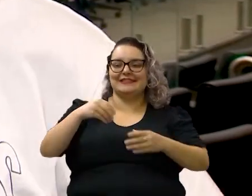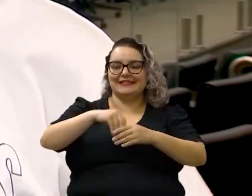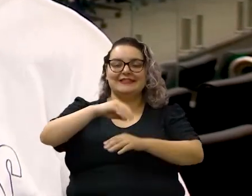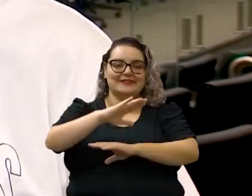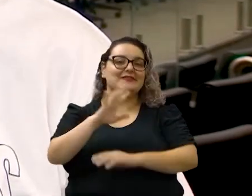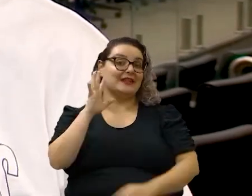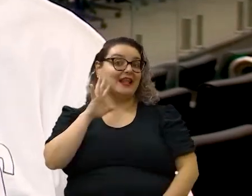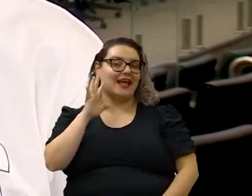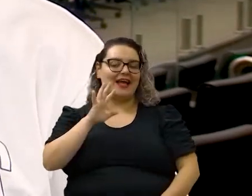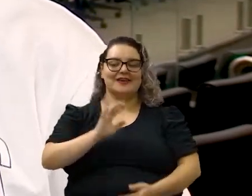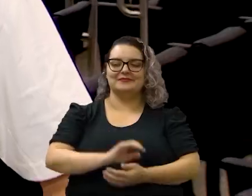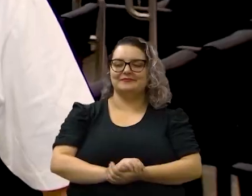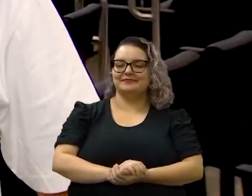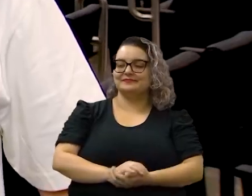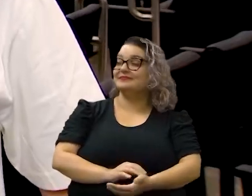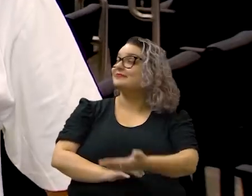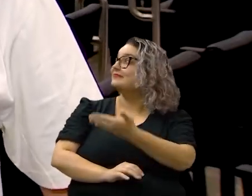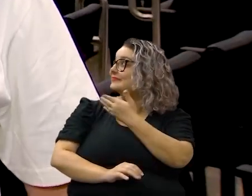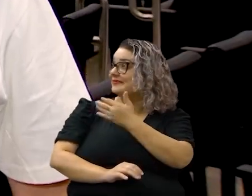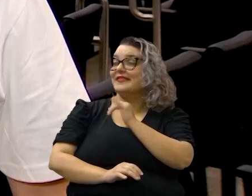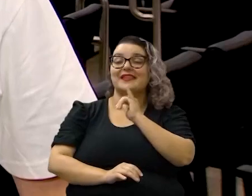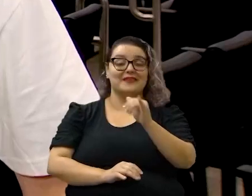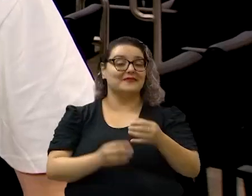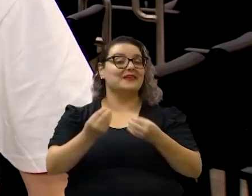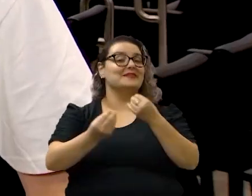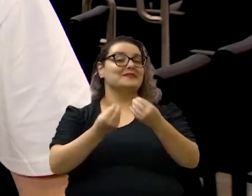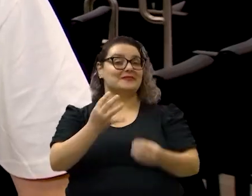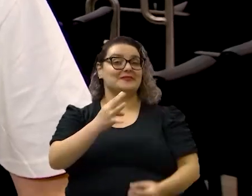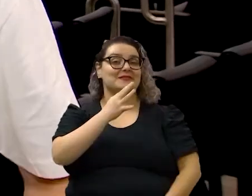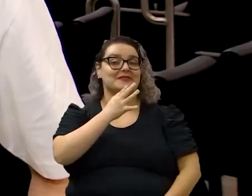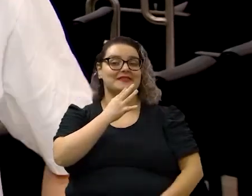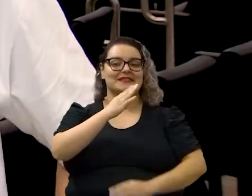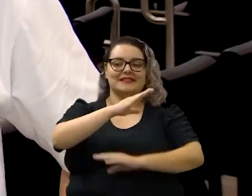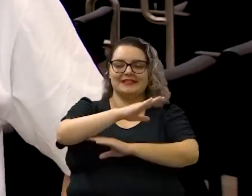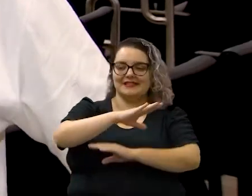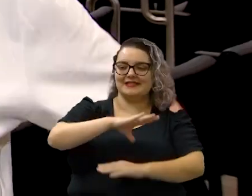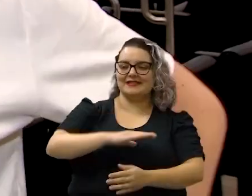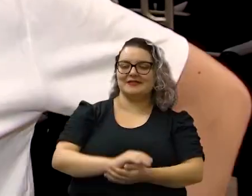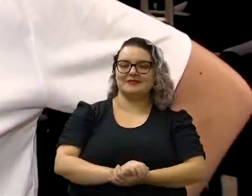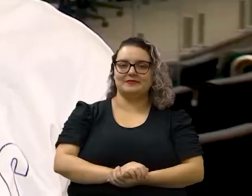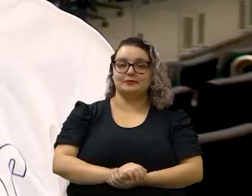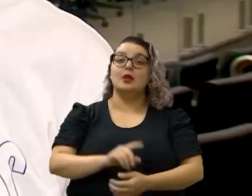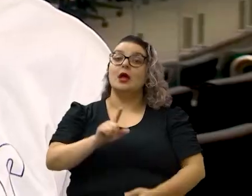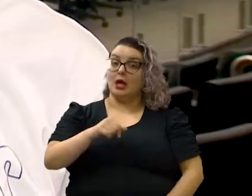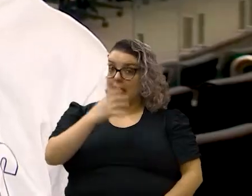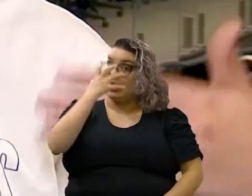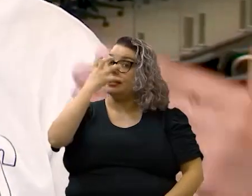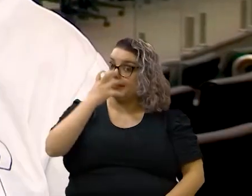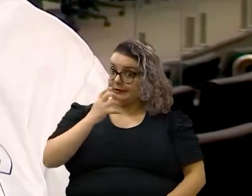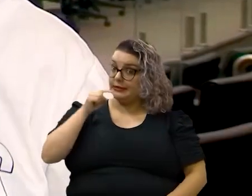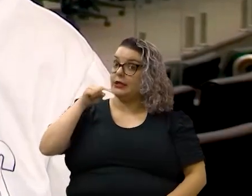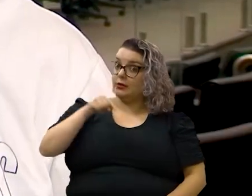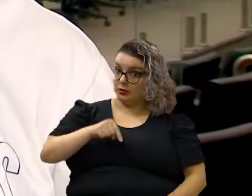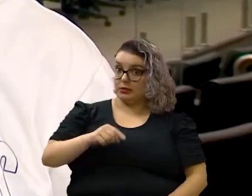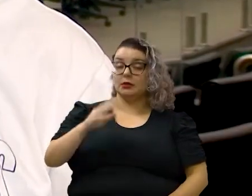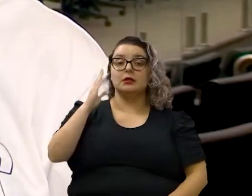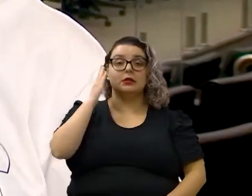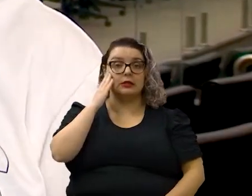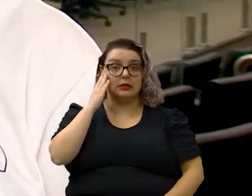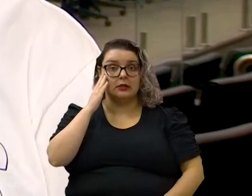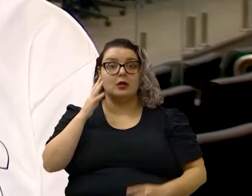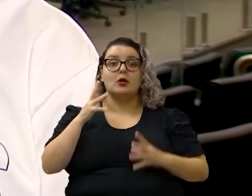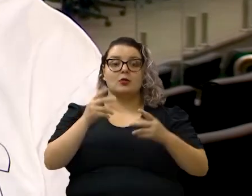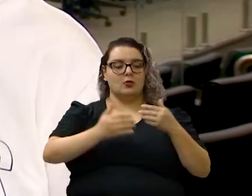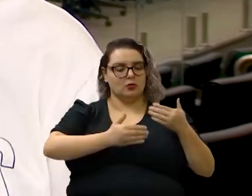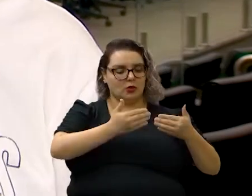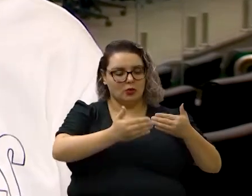aqui mas foi bem divertido ela conta como foi conhecer a câmara municipal É sério que eles fazem aqui é sério a gente